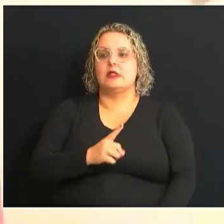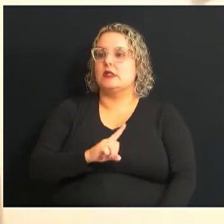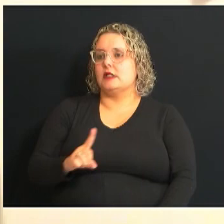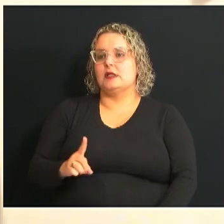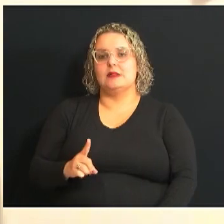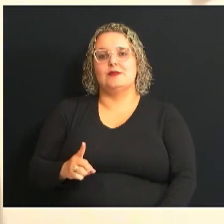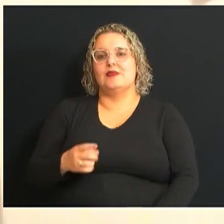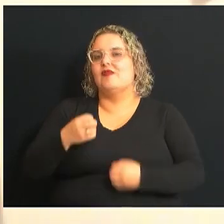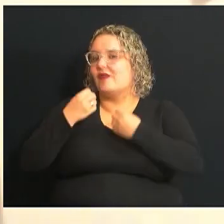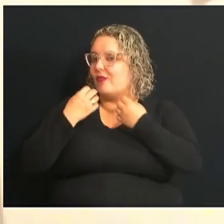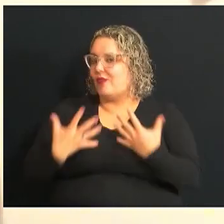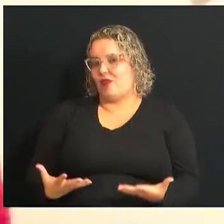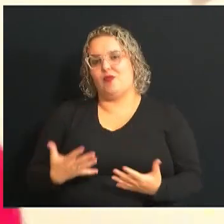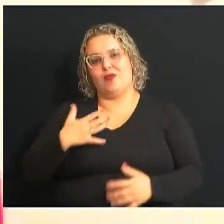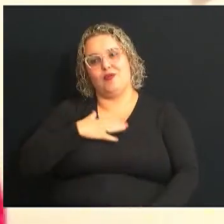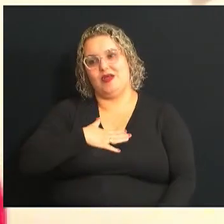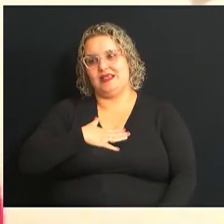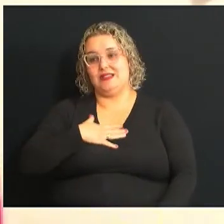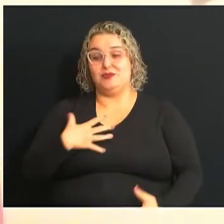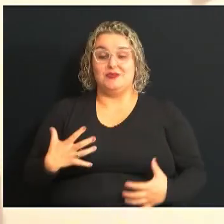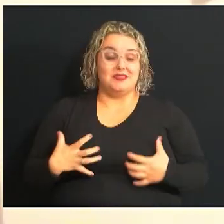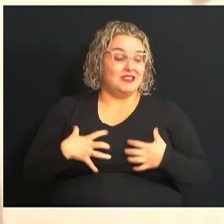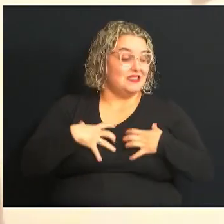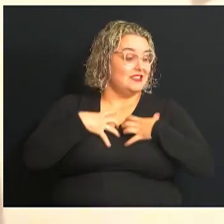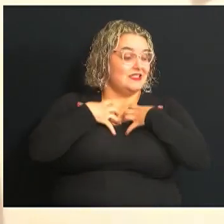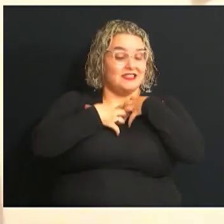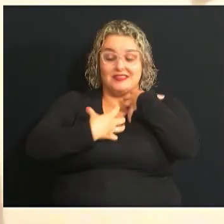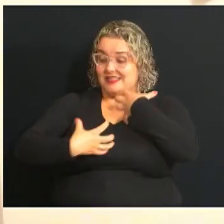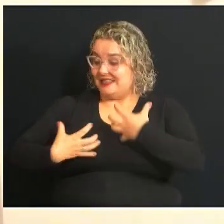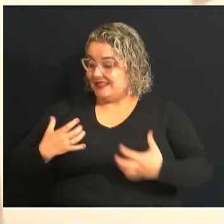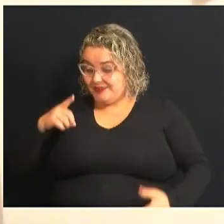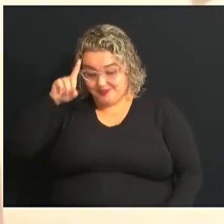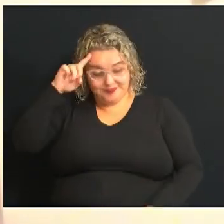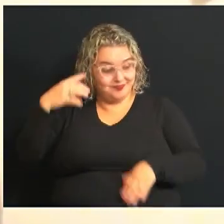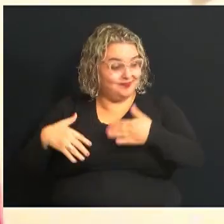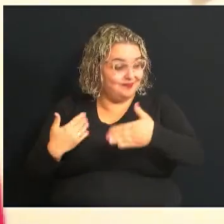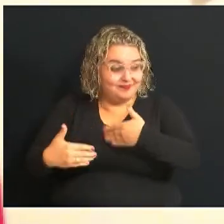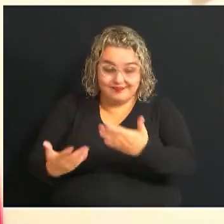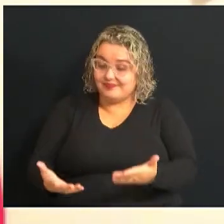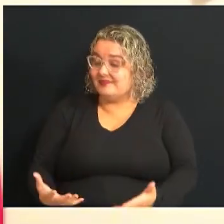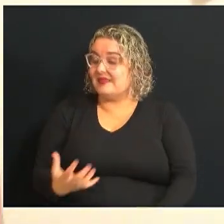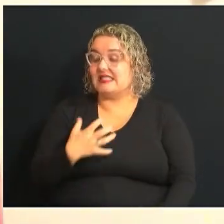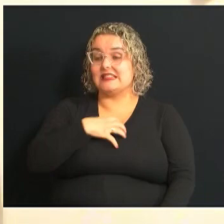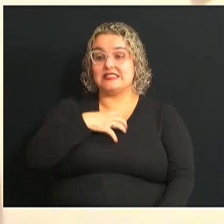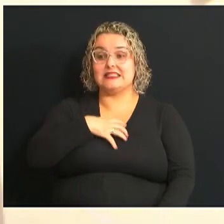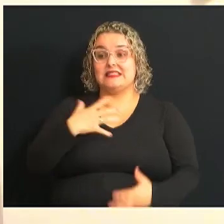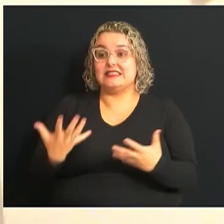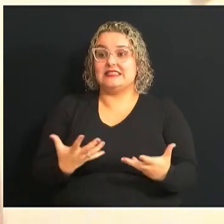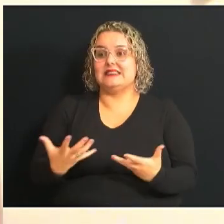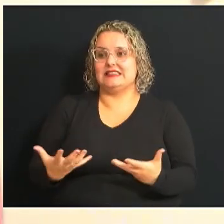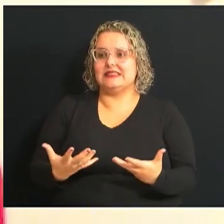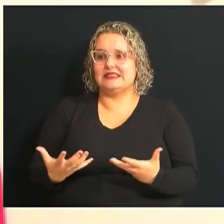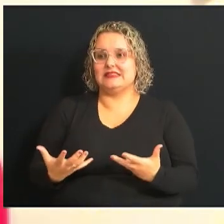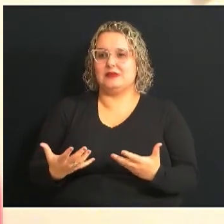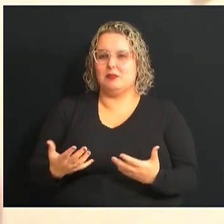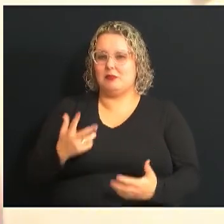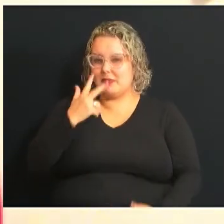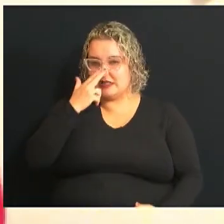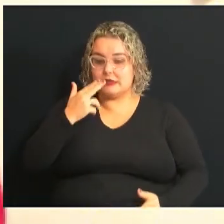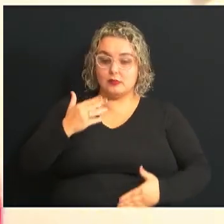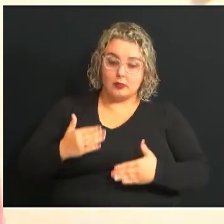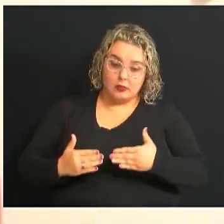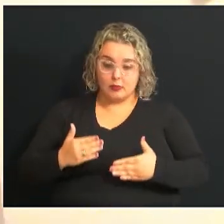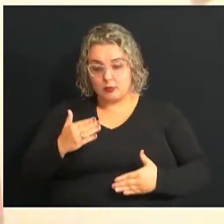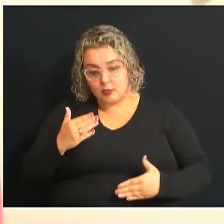para mim, eu estava me sentindo um pouco sufocada naquela rotina, me sentindo naquela meio robô, sabe? Assim, fazendo